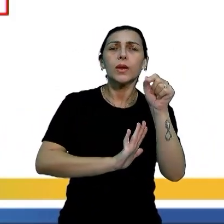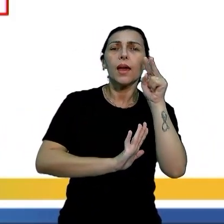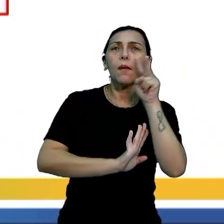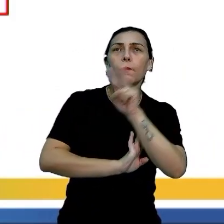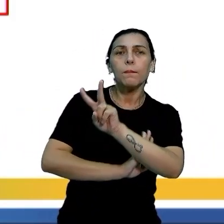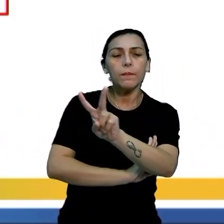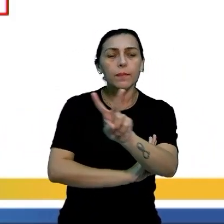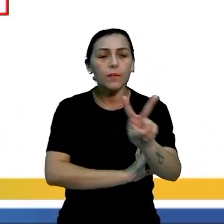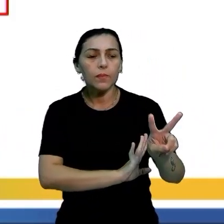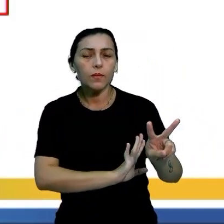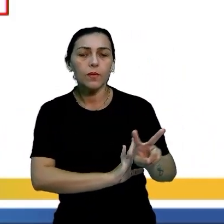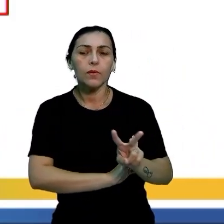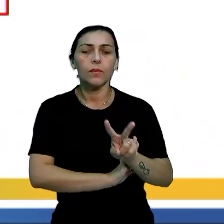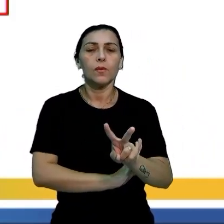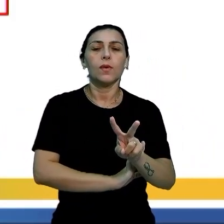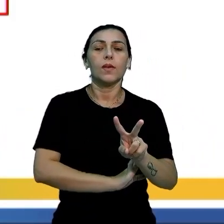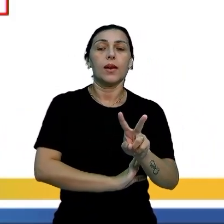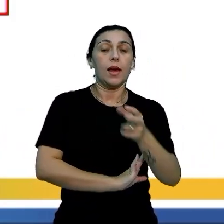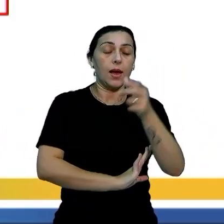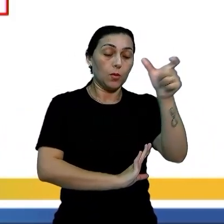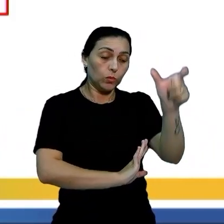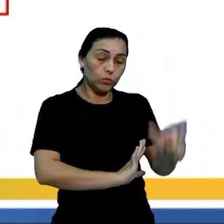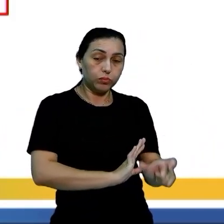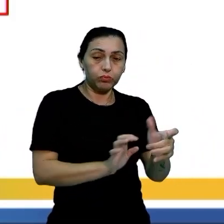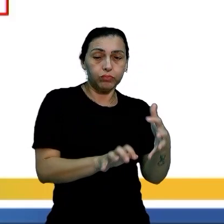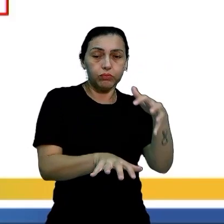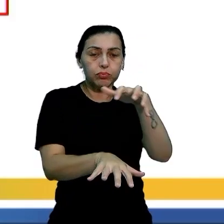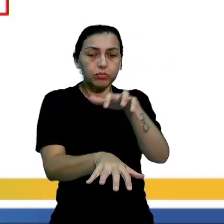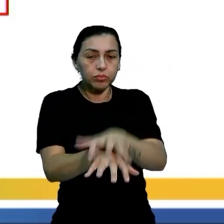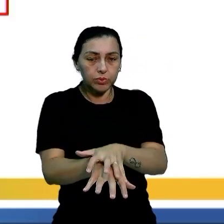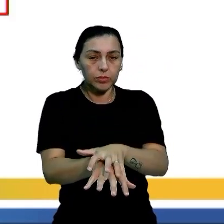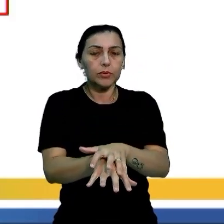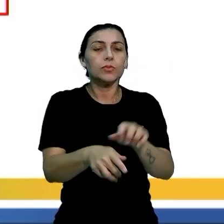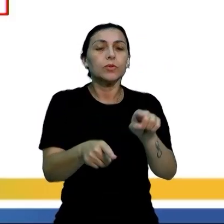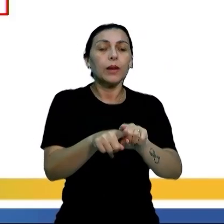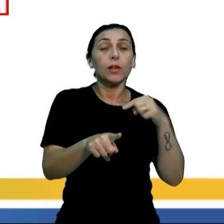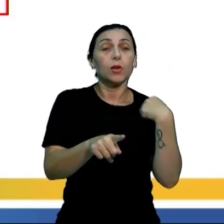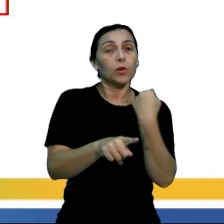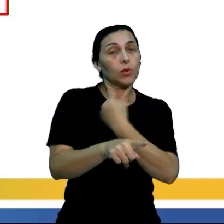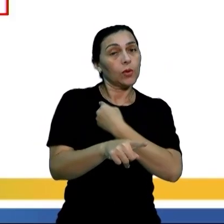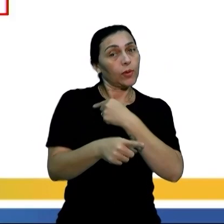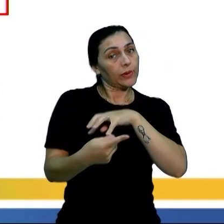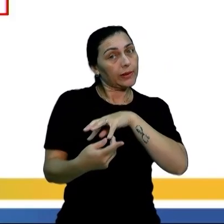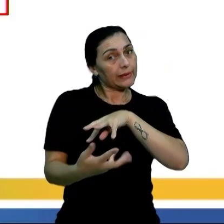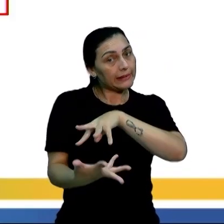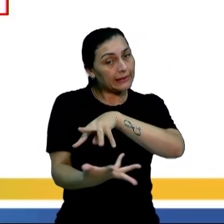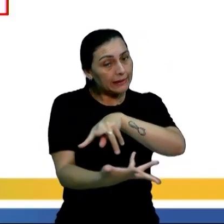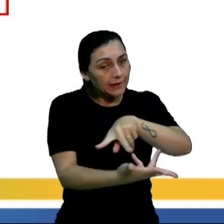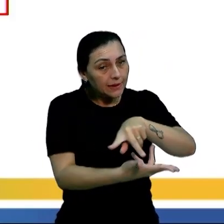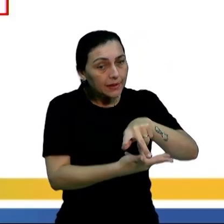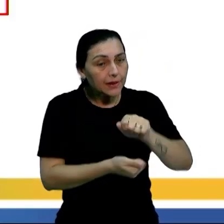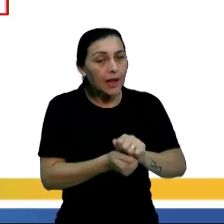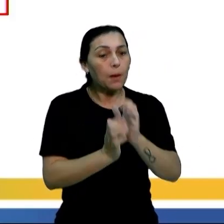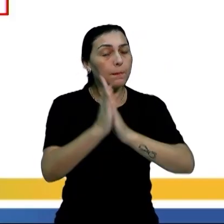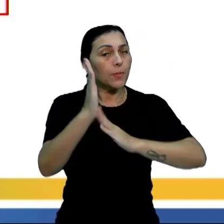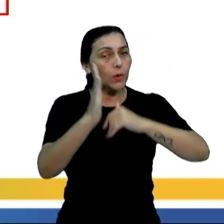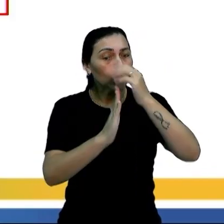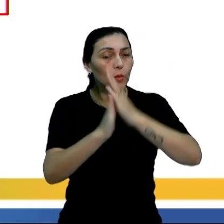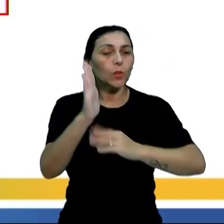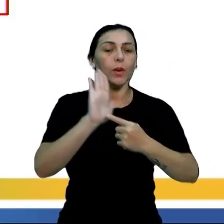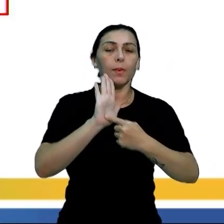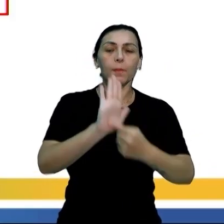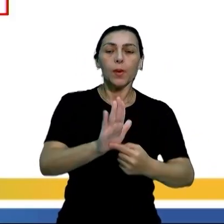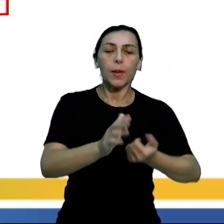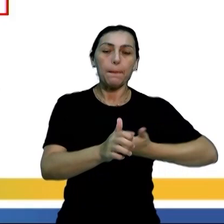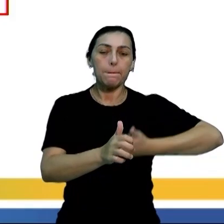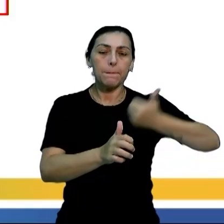como testemunho histórico-político, mostra o olhar do colonizador sobre a gente da terra e a pintura